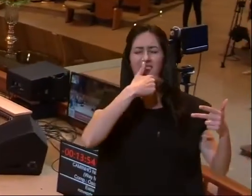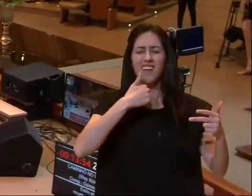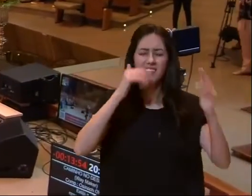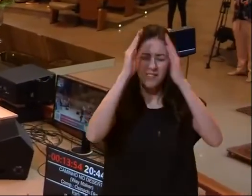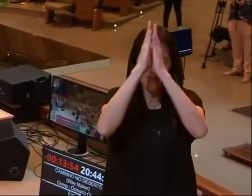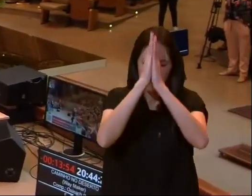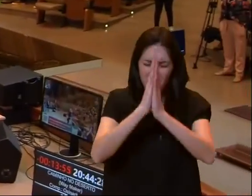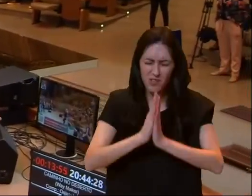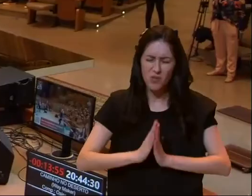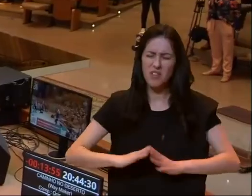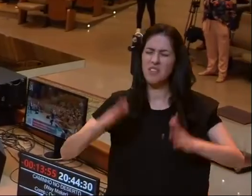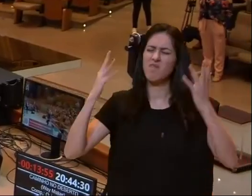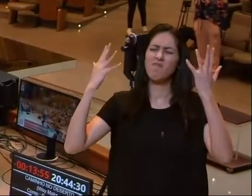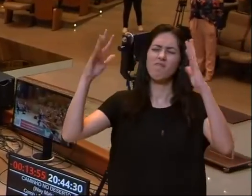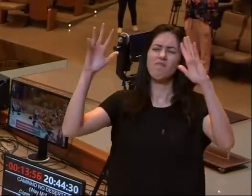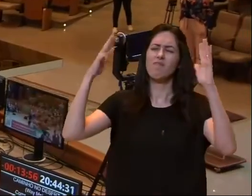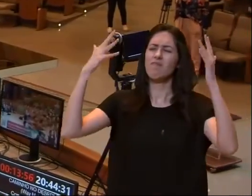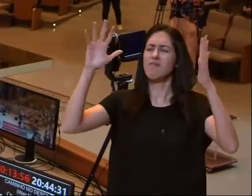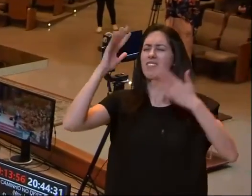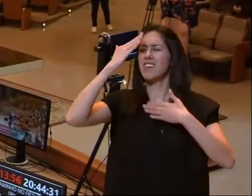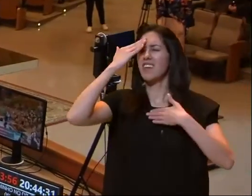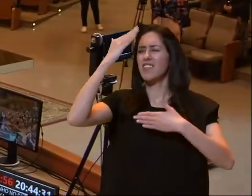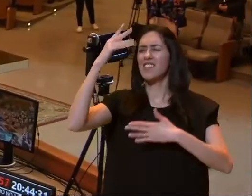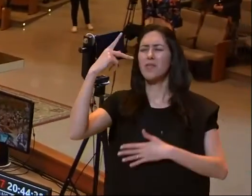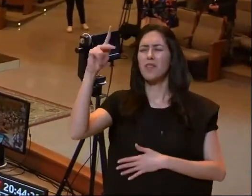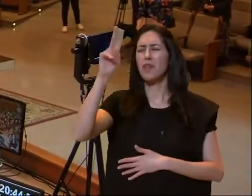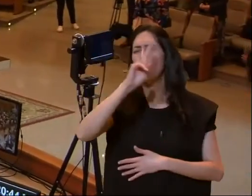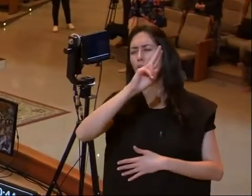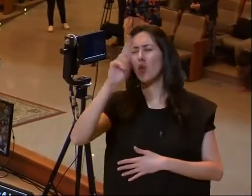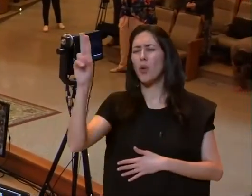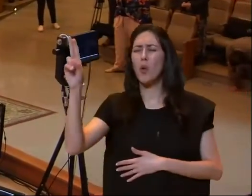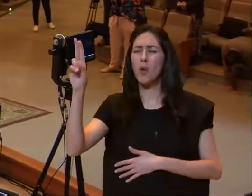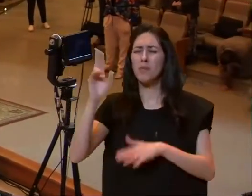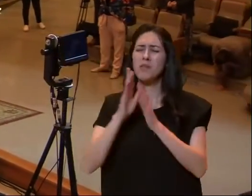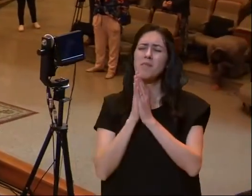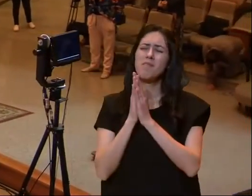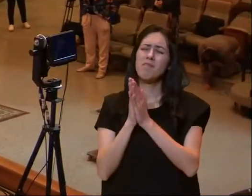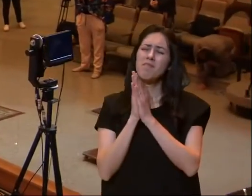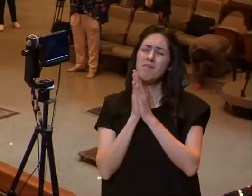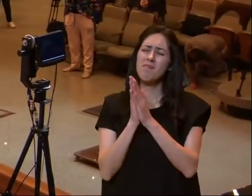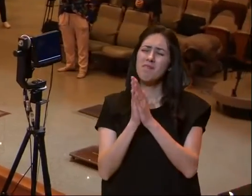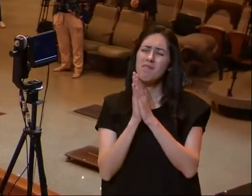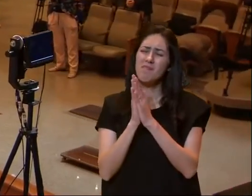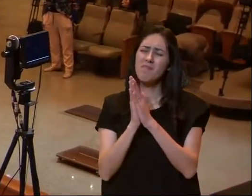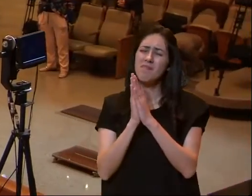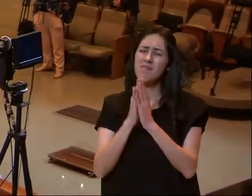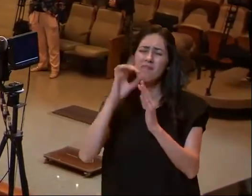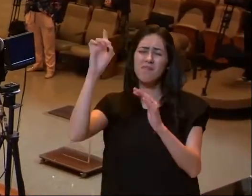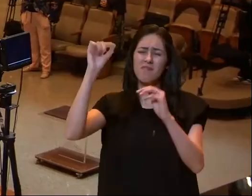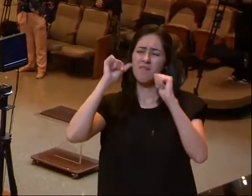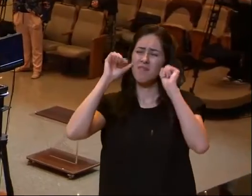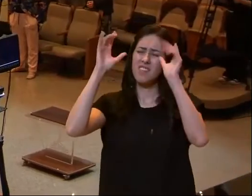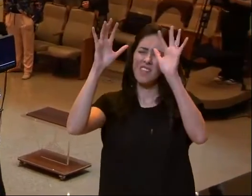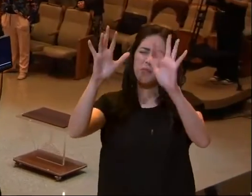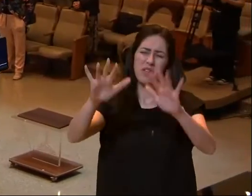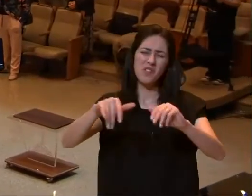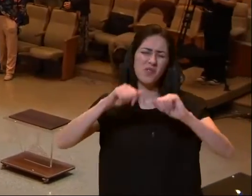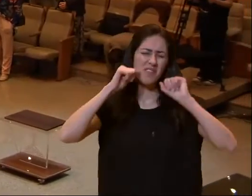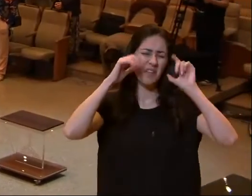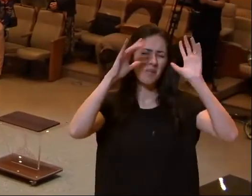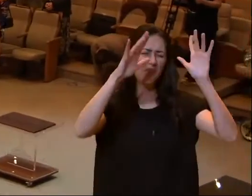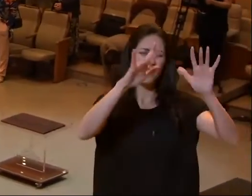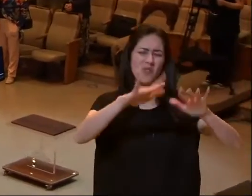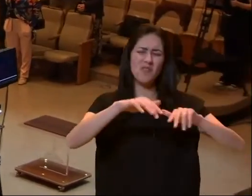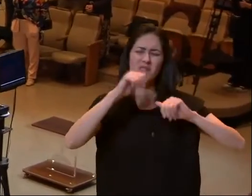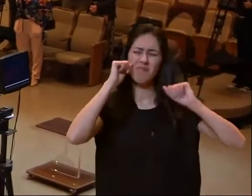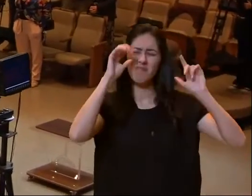adoração, exaltação e gratidão ao teu nome, traga chuvas de bênção sobre